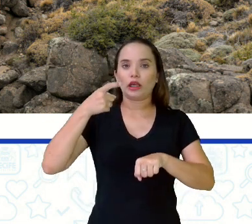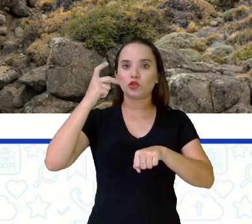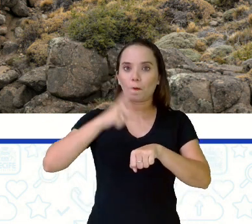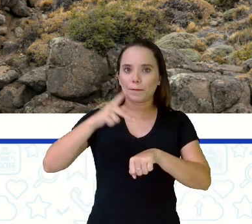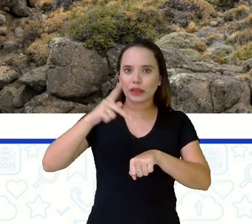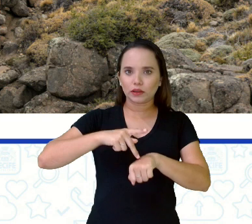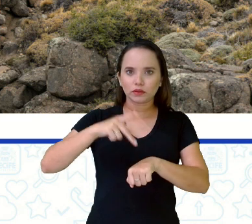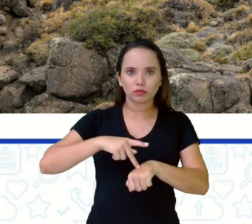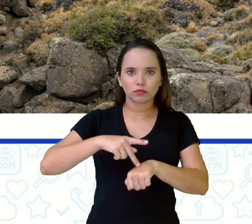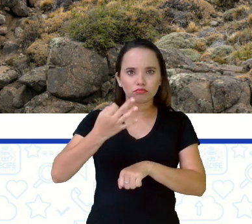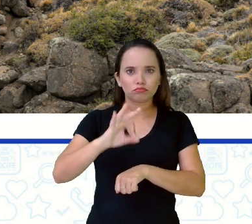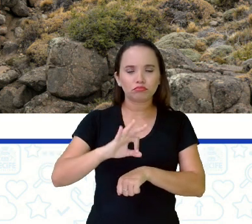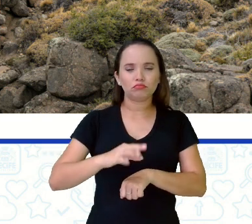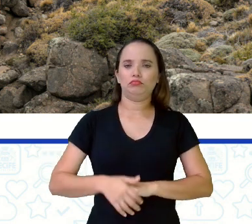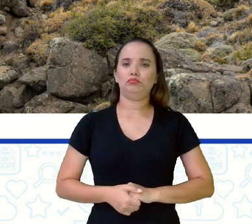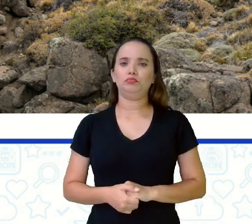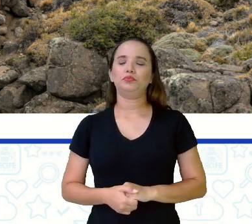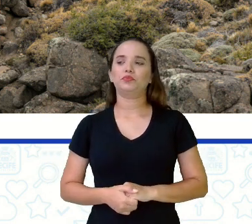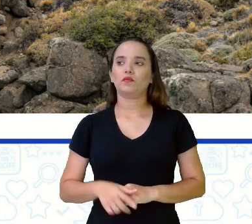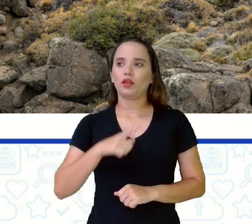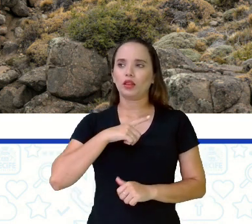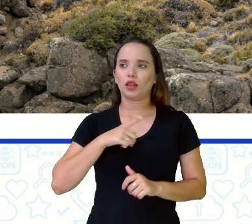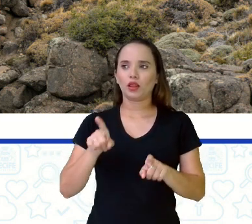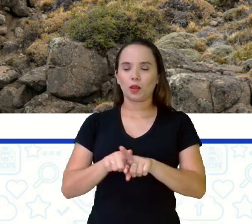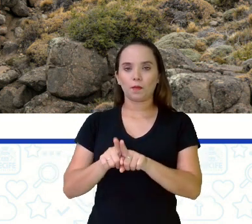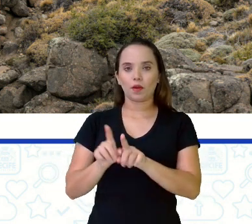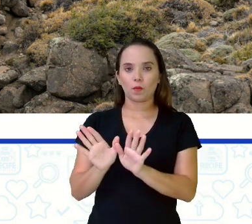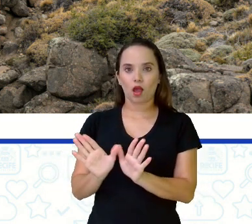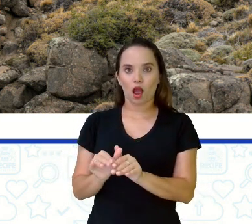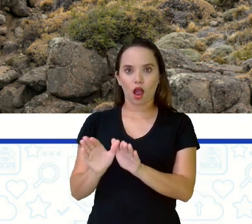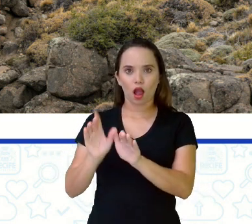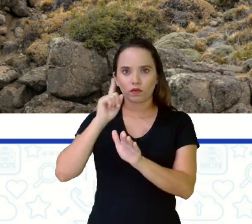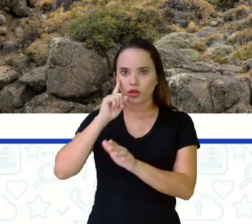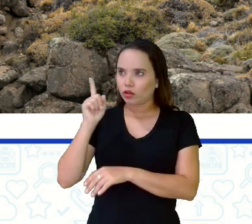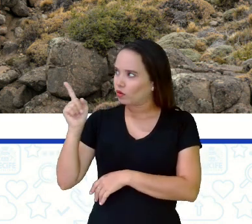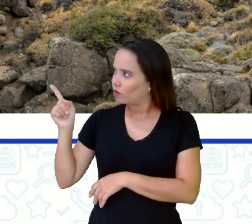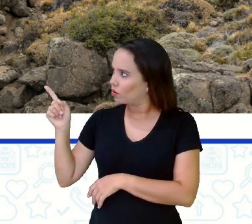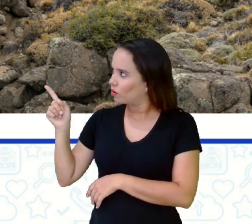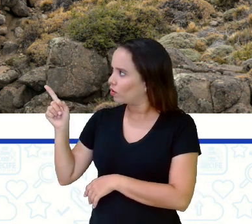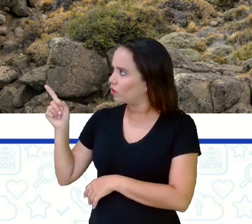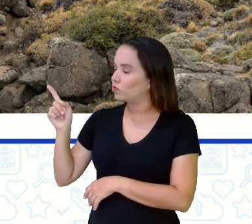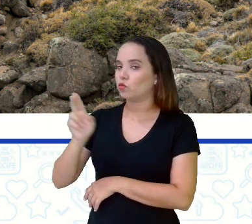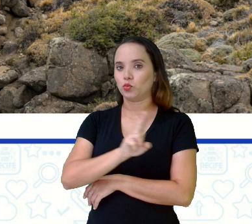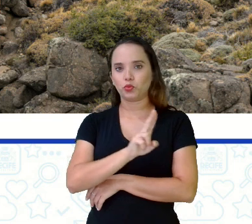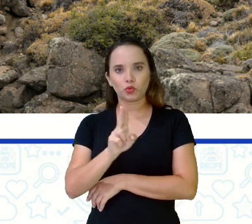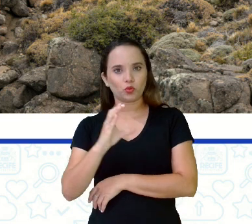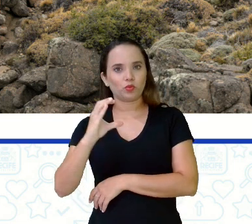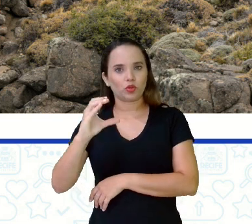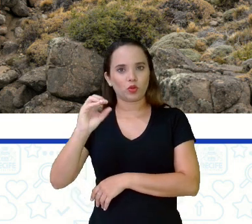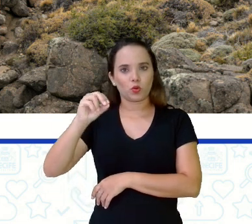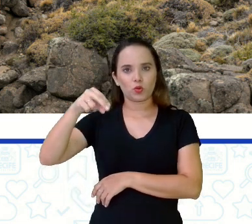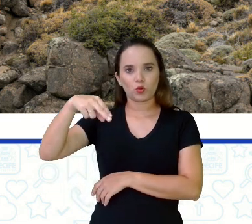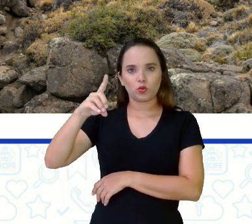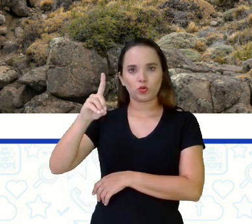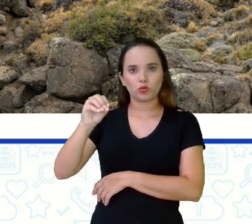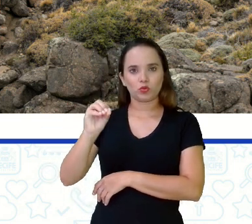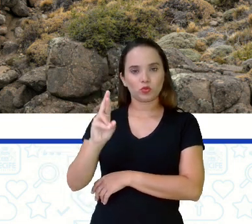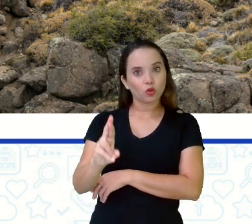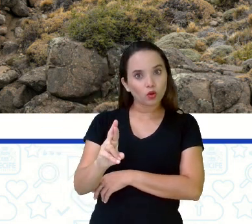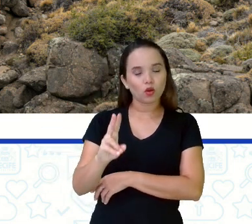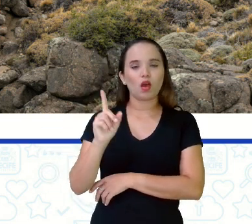nítidas, tá? Tem uma ave, né? Aí na pontinha, vocês estão vendo, né? Essa ave, o nome dela é Condor, né? É uma